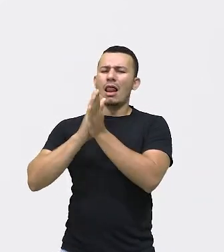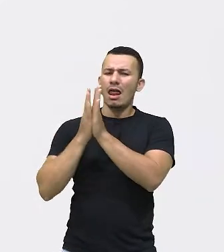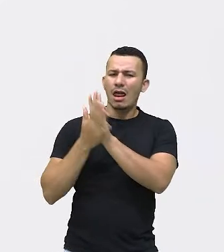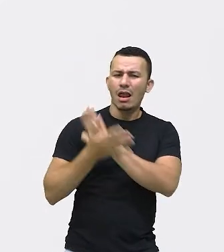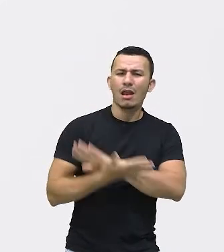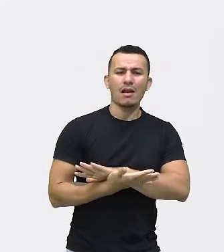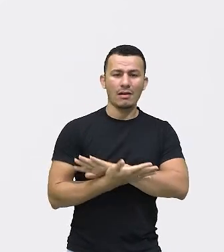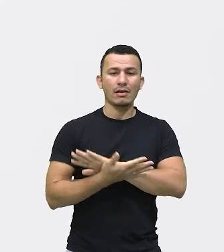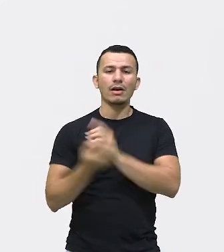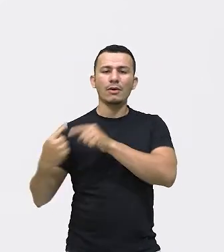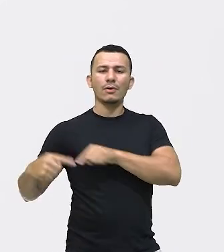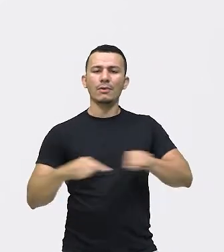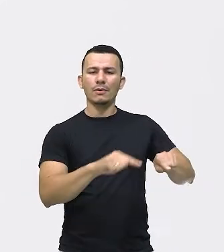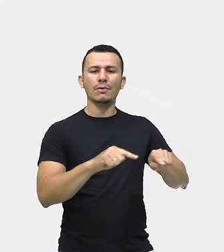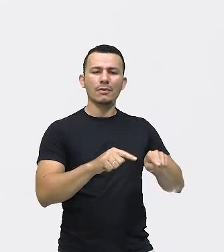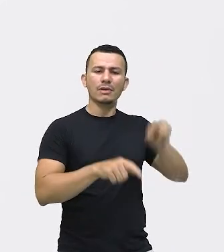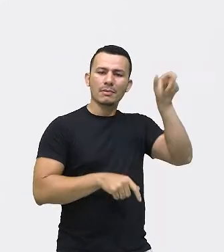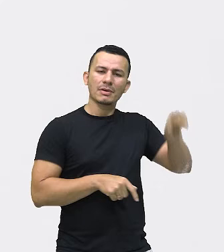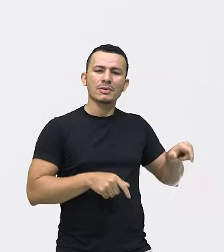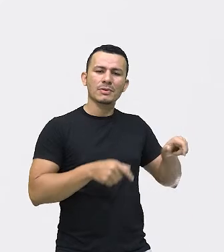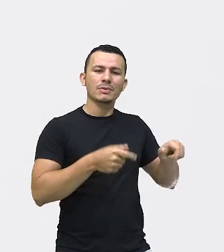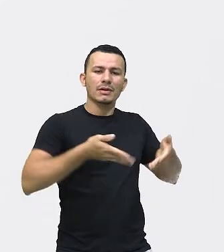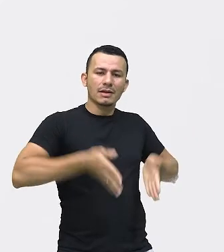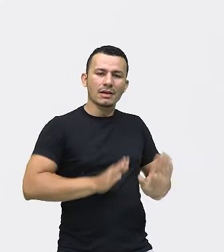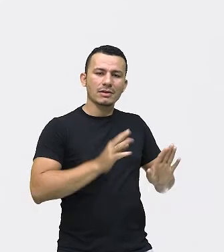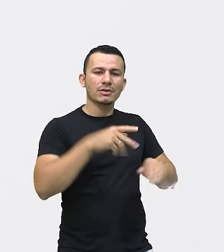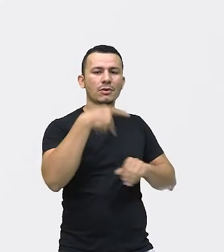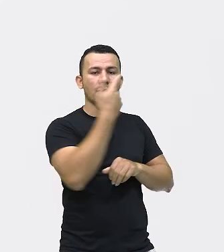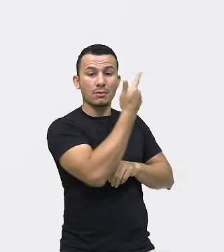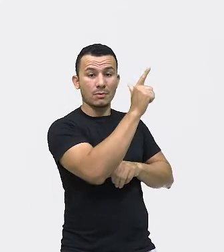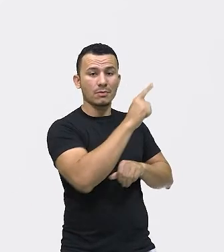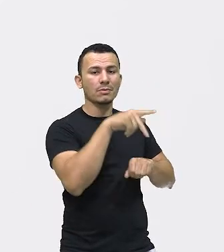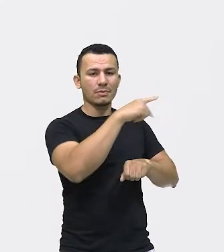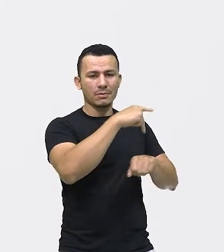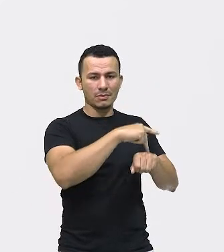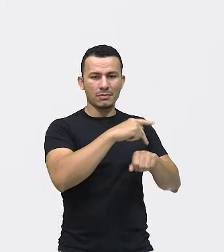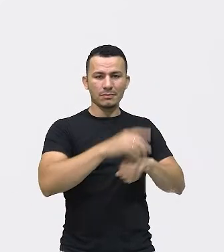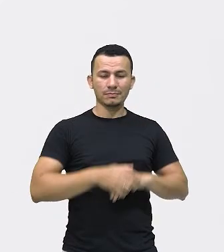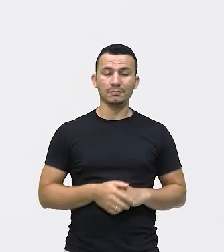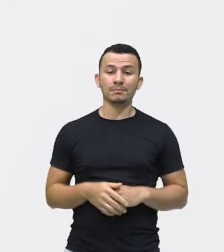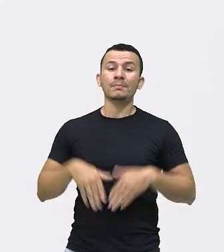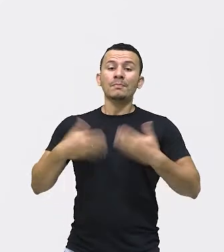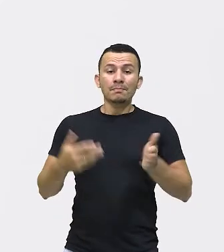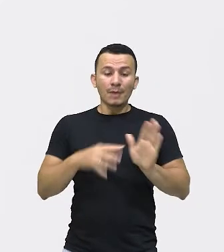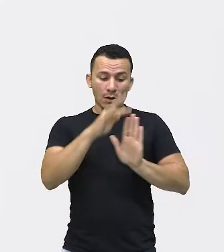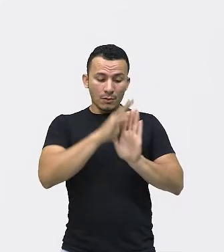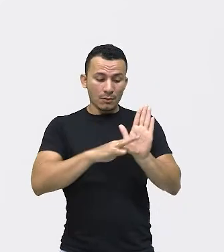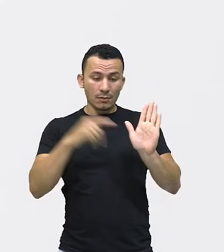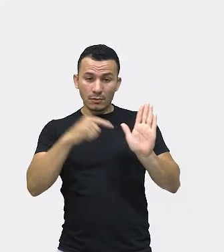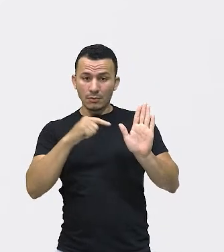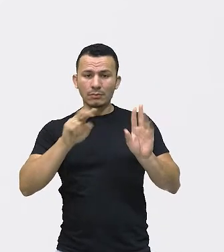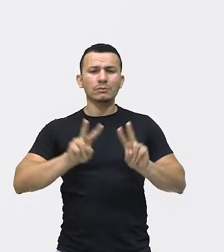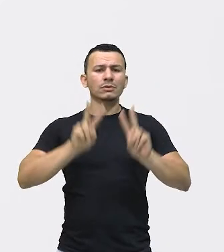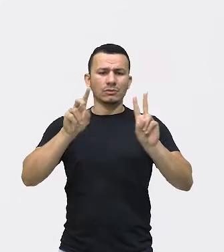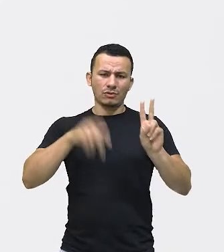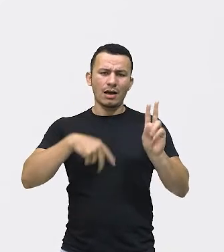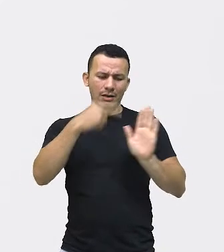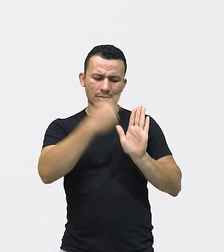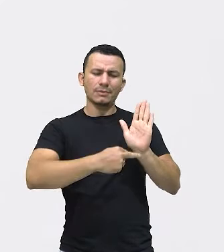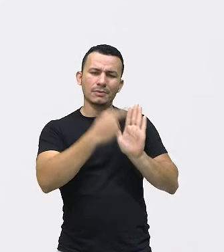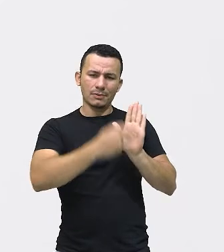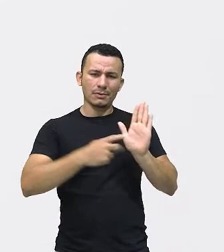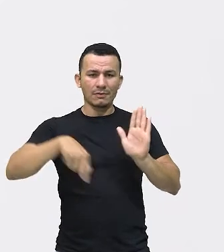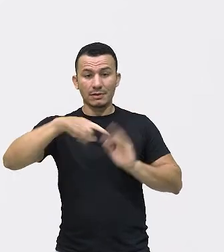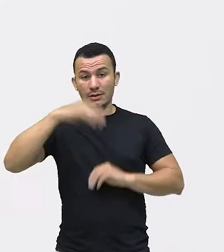aversão ao estrangeiro, esse banimento do estrangeiro. Então, sobre esse texto aí, né, a gente já compreendeu um